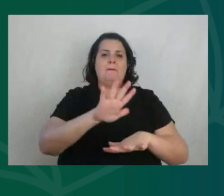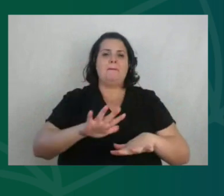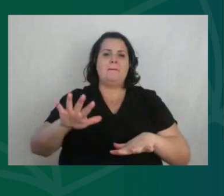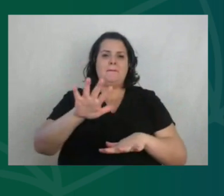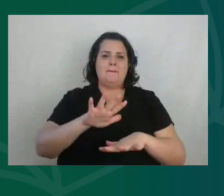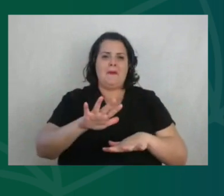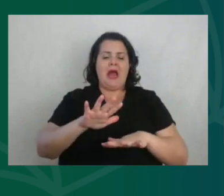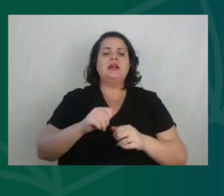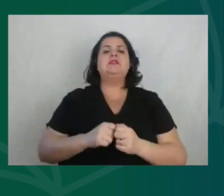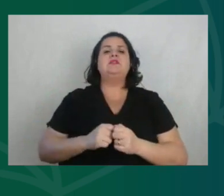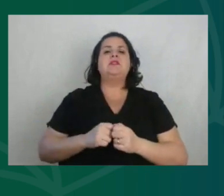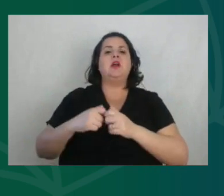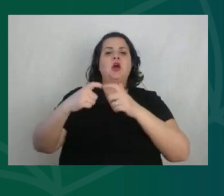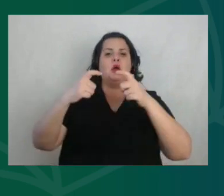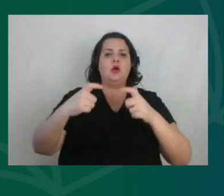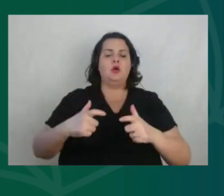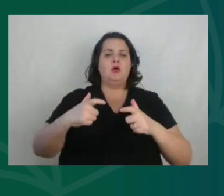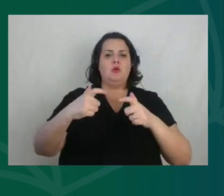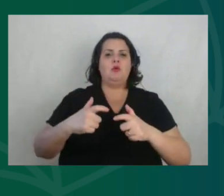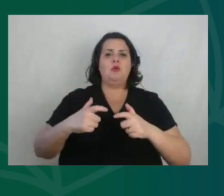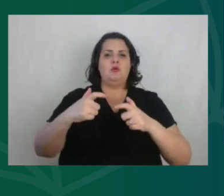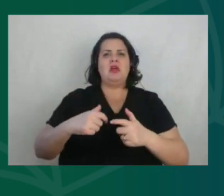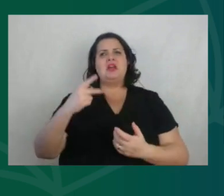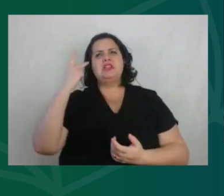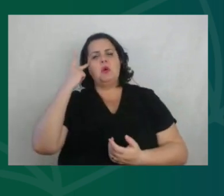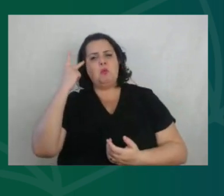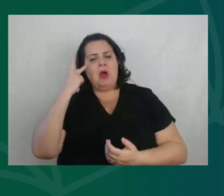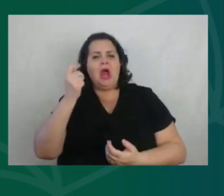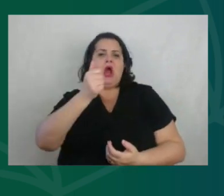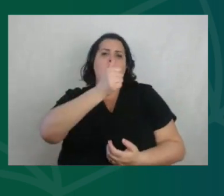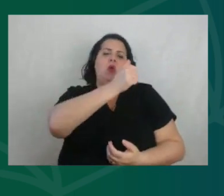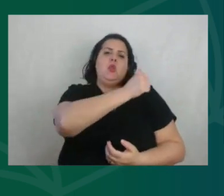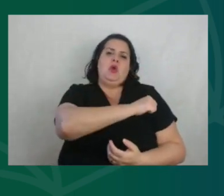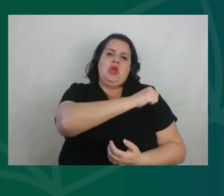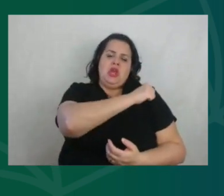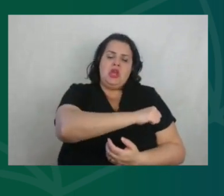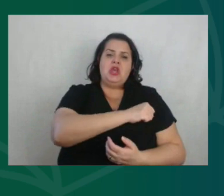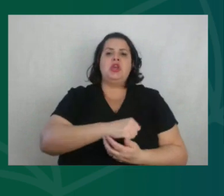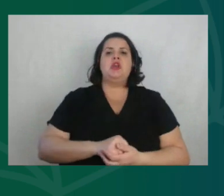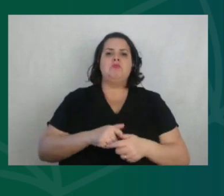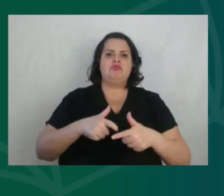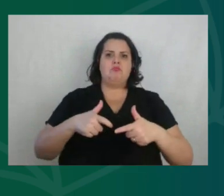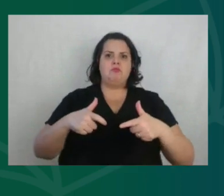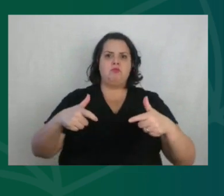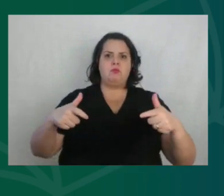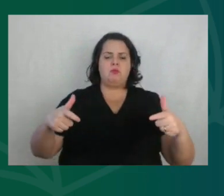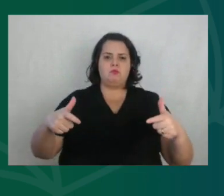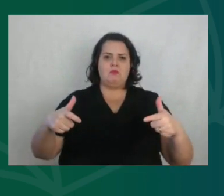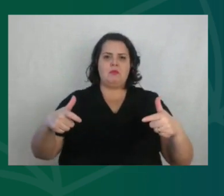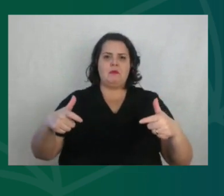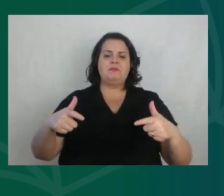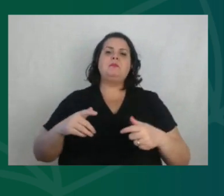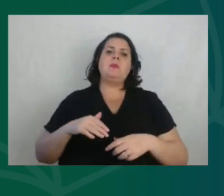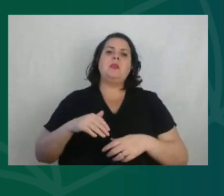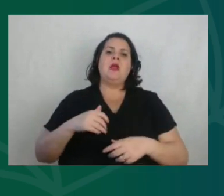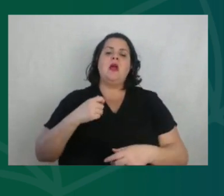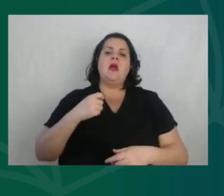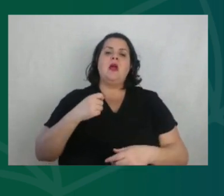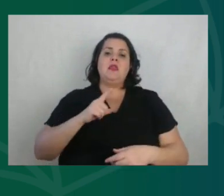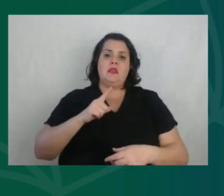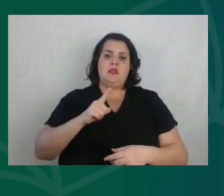seu quadro, cresce bastante, São Paulo, Rio de Janeiro, e muitos estados foram poupados durante